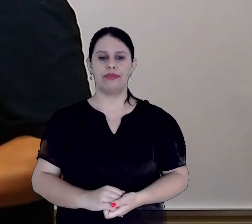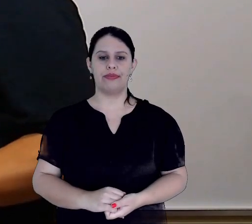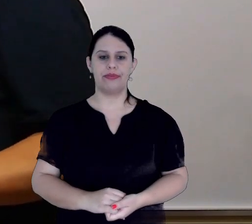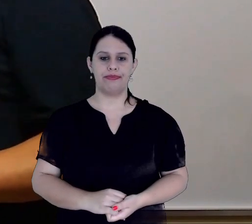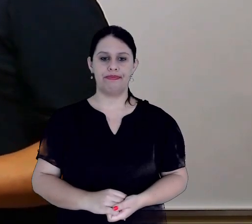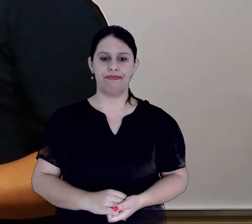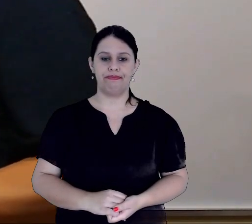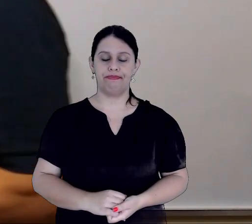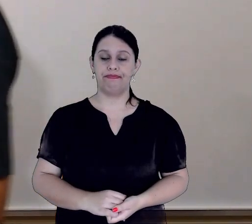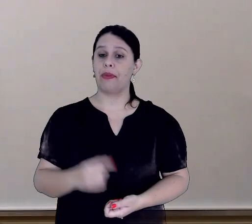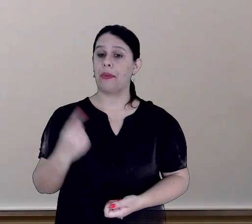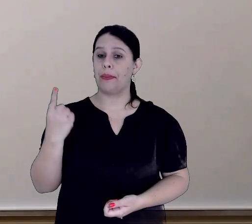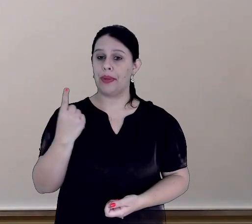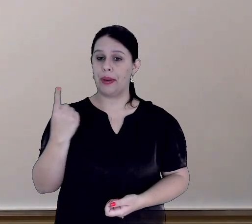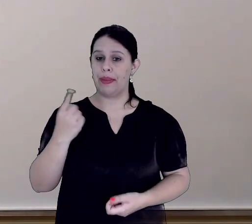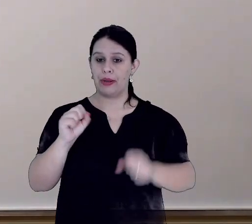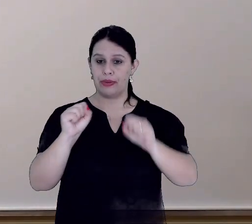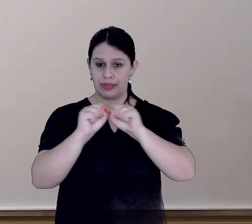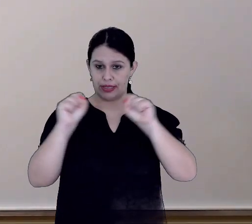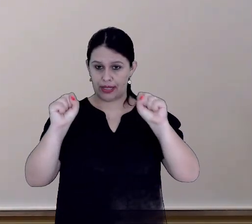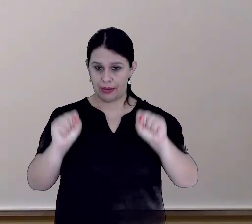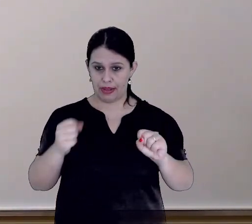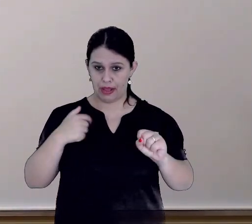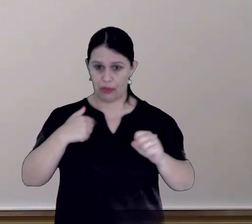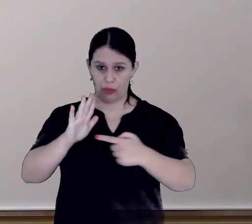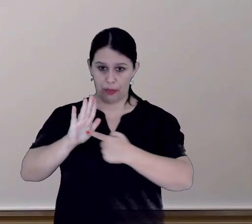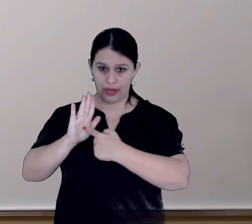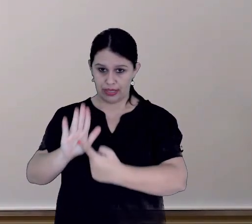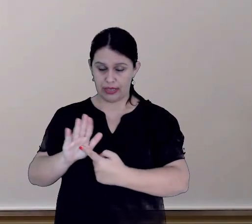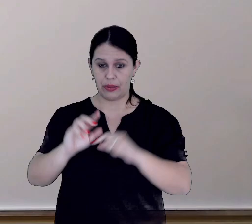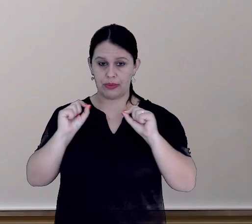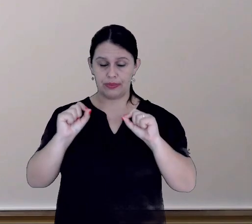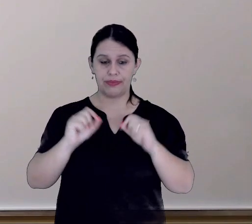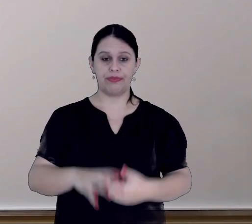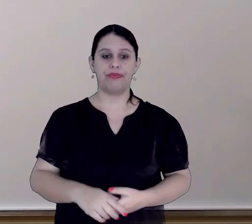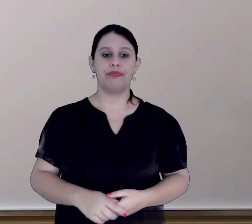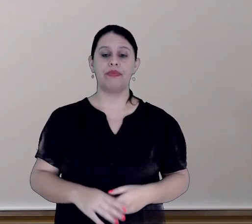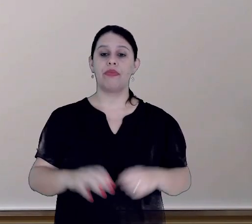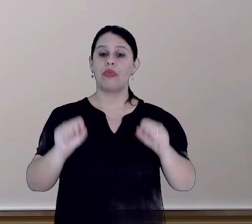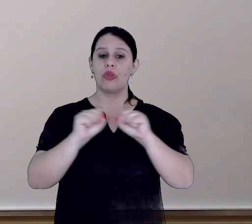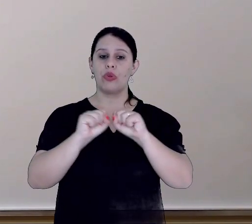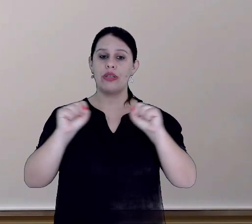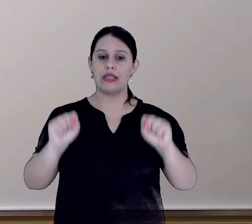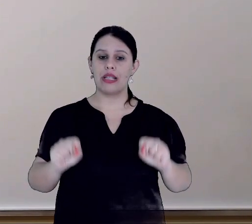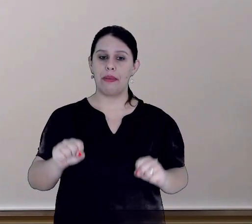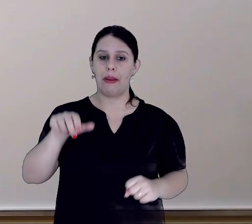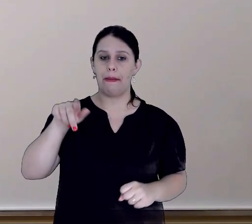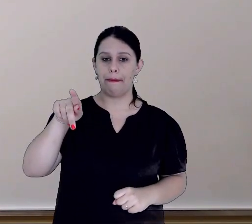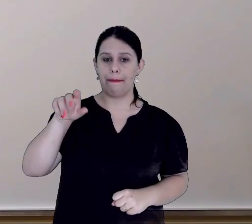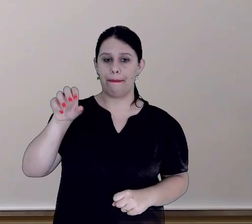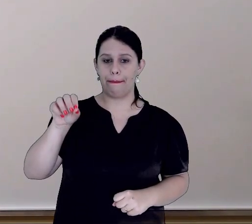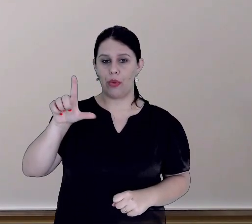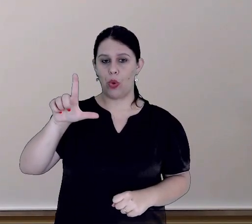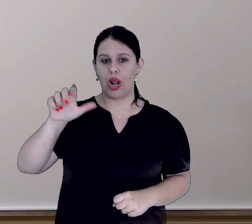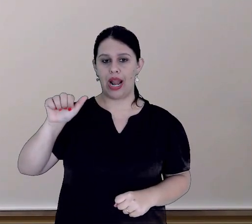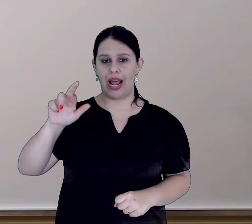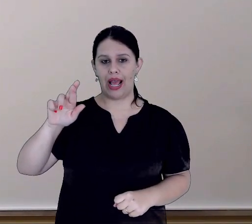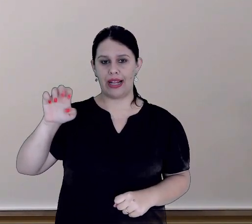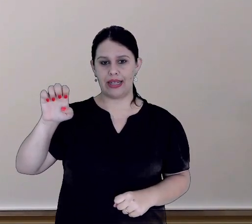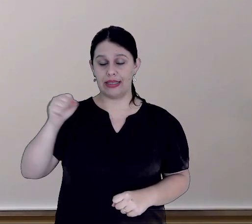Legal? Muito bem O primeiro sistema que eu vou apresentar para vocês É o sistema de coordenadas